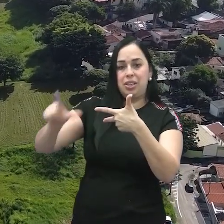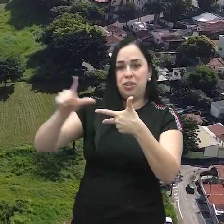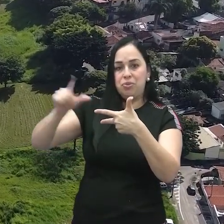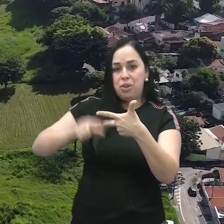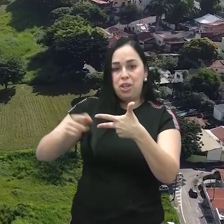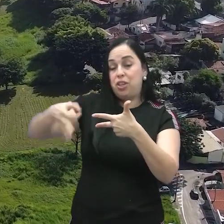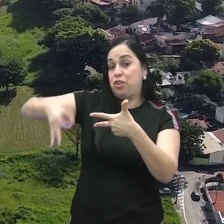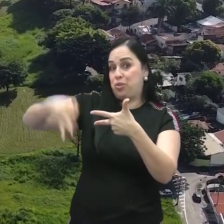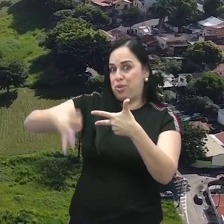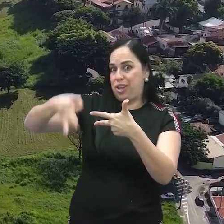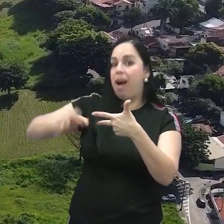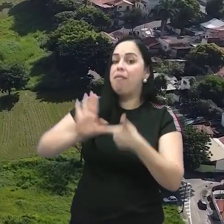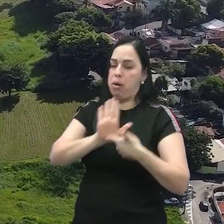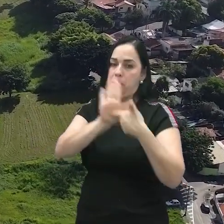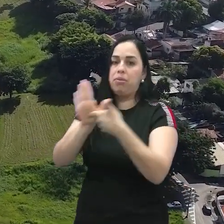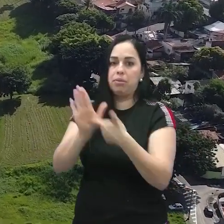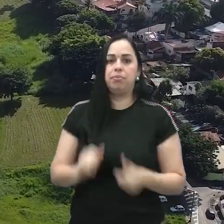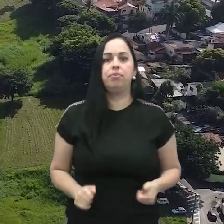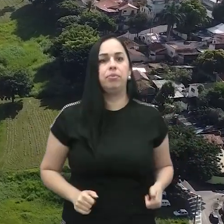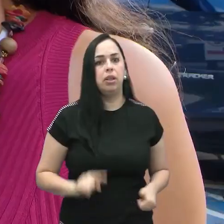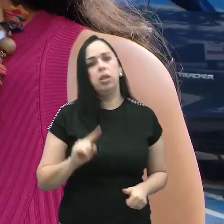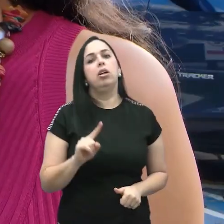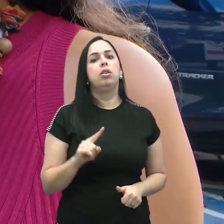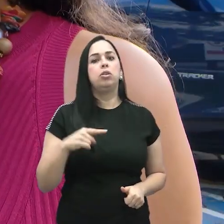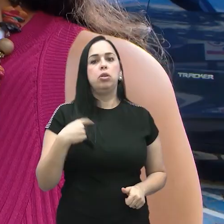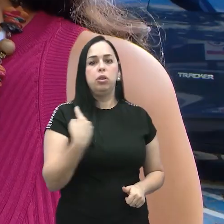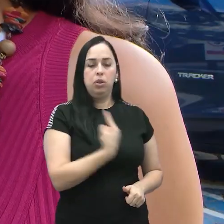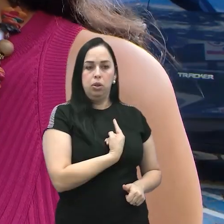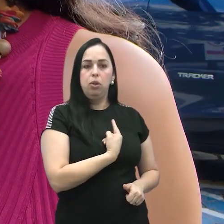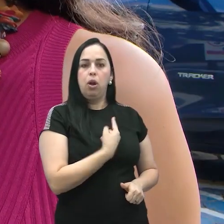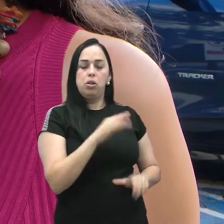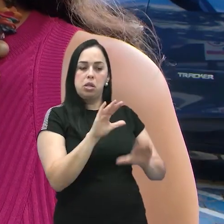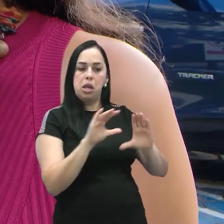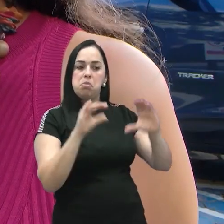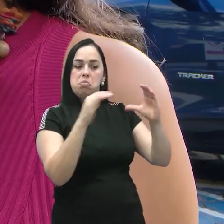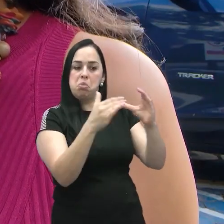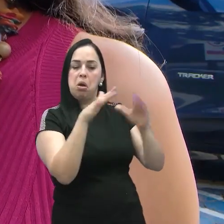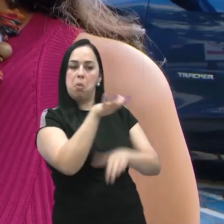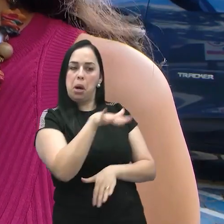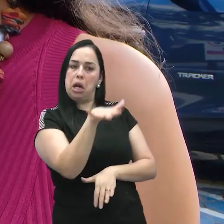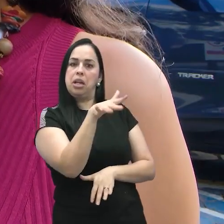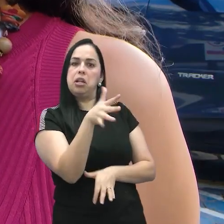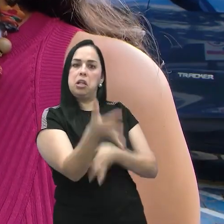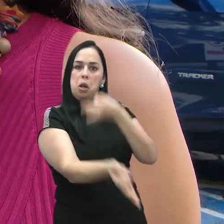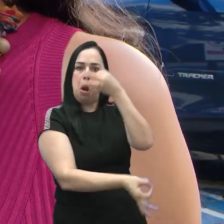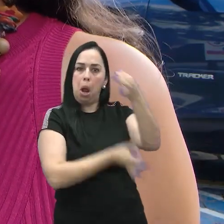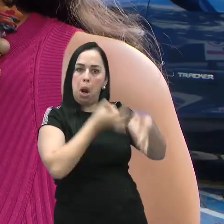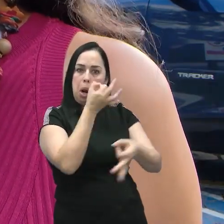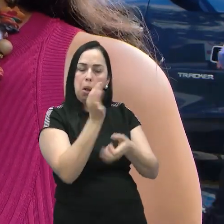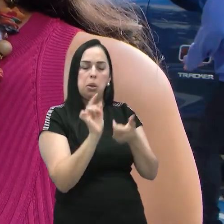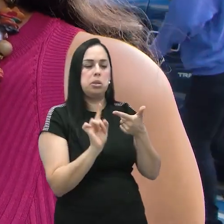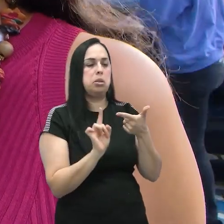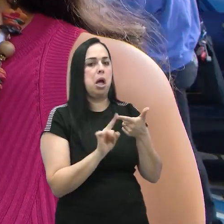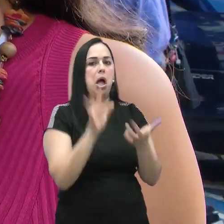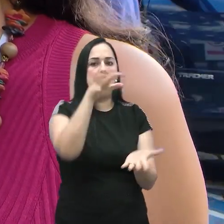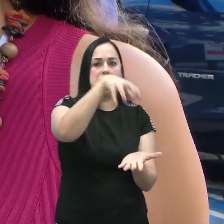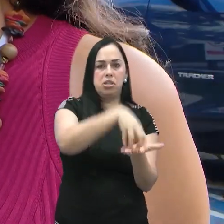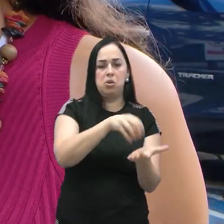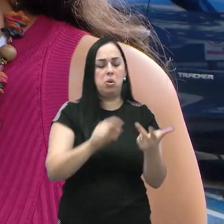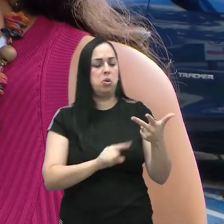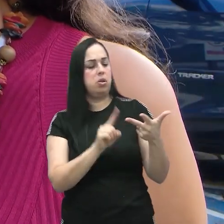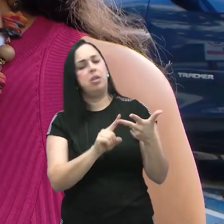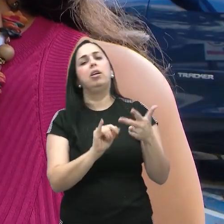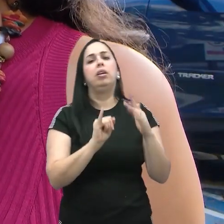executivo, legislativo e judiciário. Nós ouviremos a sociedade civil, todas as